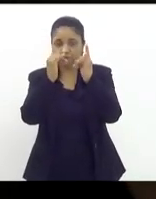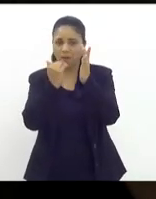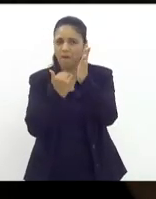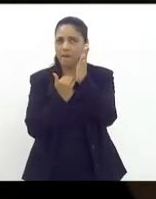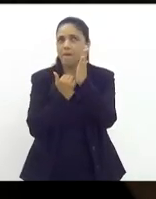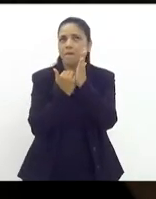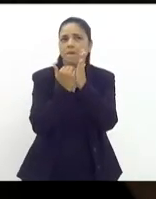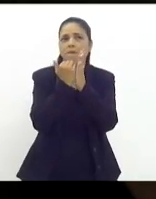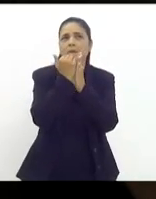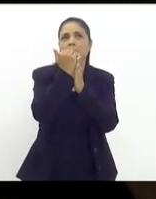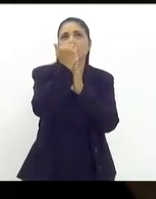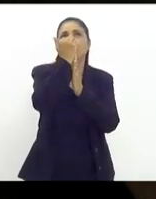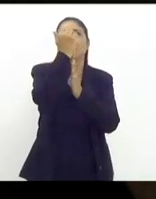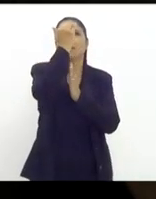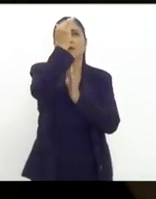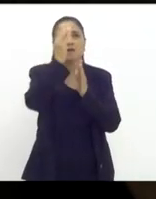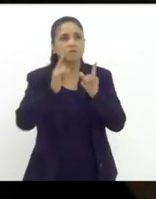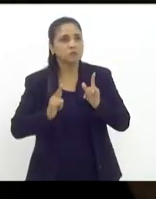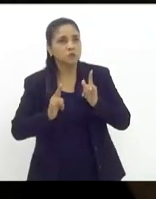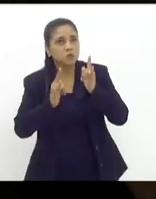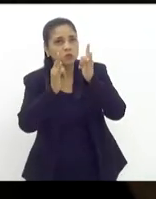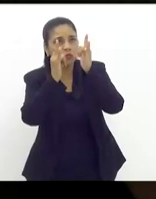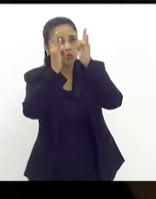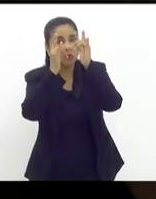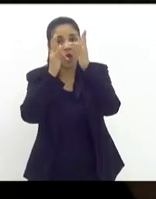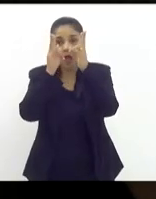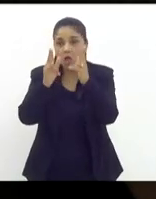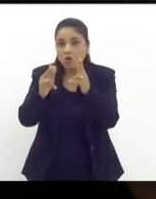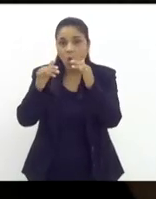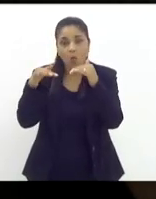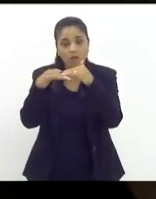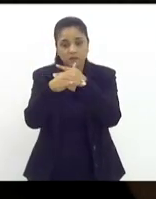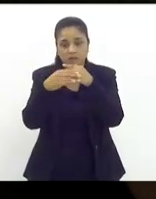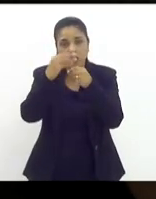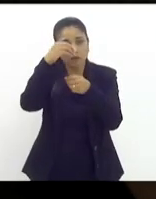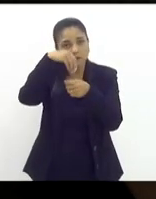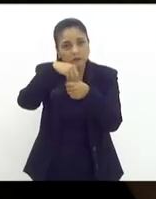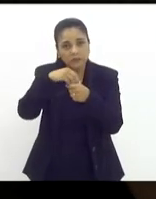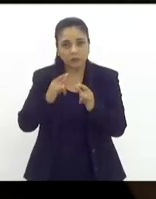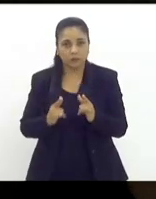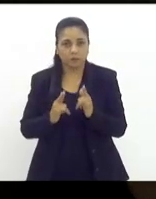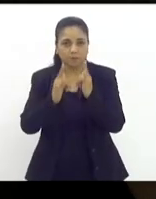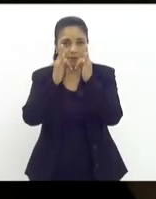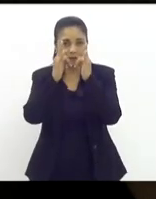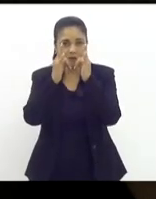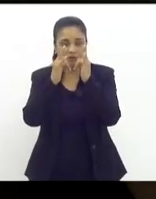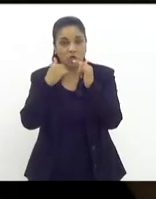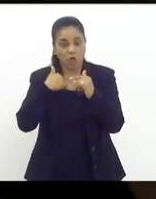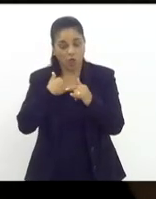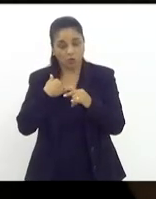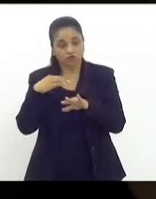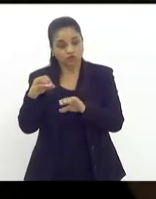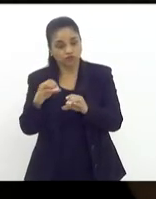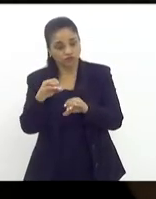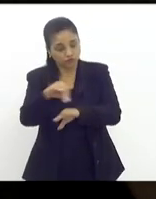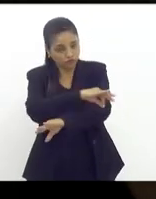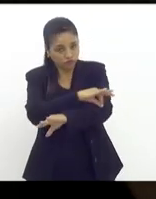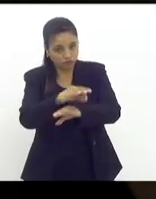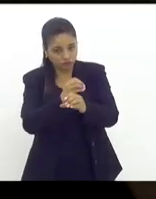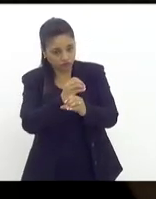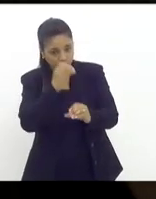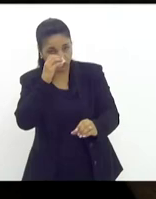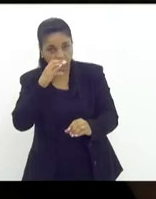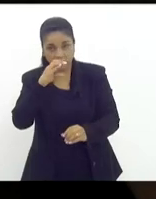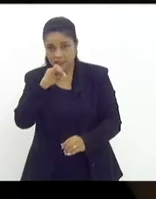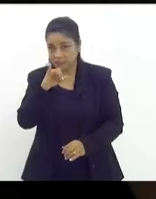proporções, ele é como se fosse uma cidade. Eu sou engenheiro civil. Claro,